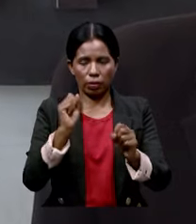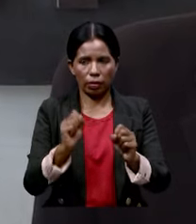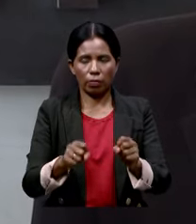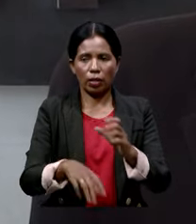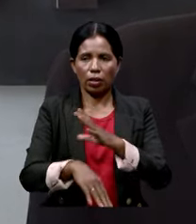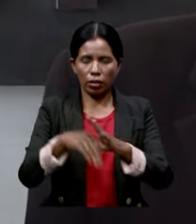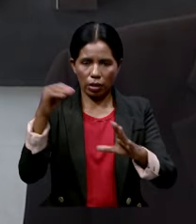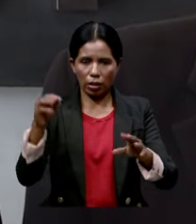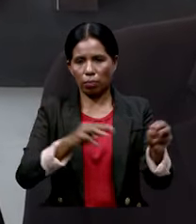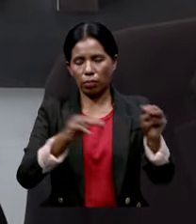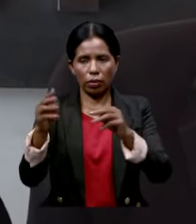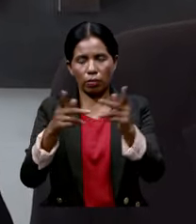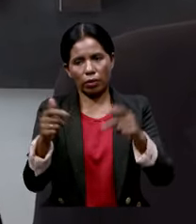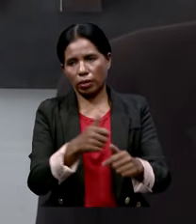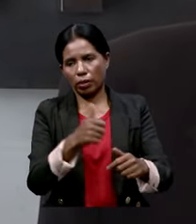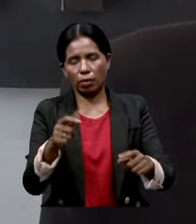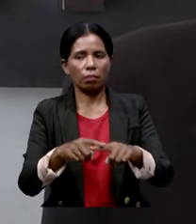Sai ba fati selo me ve